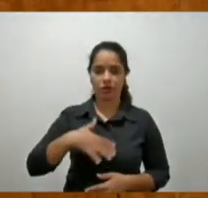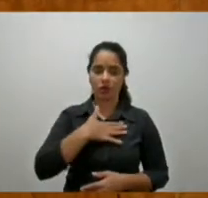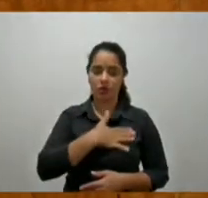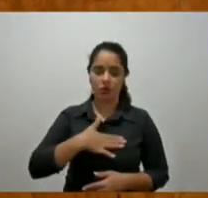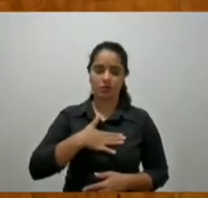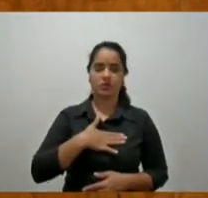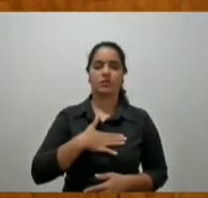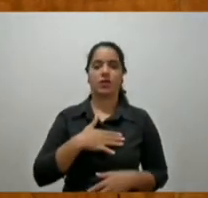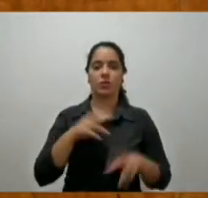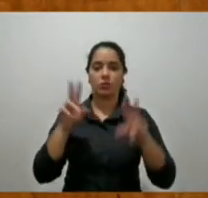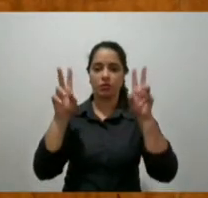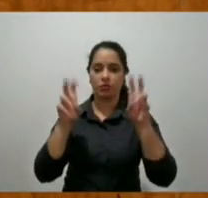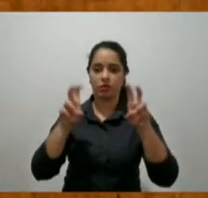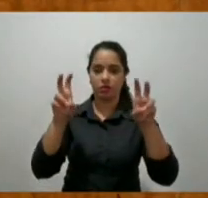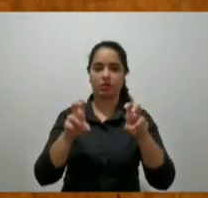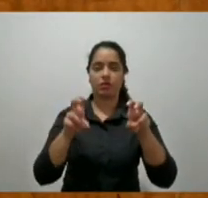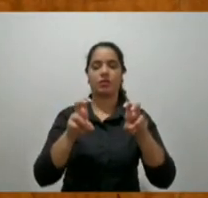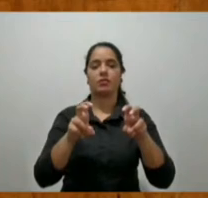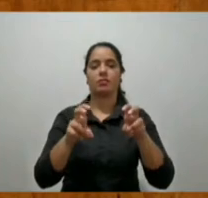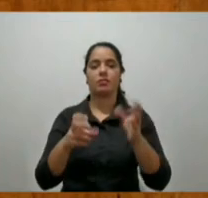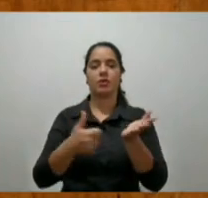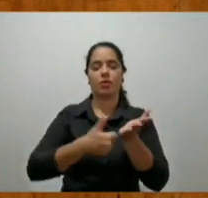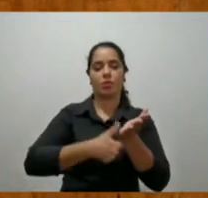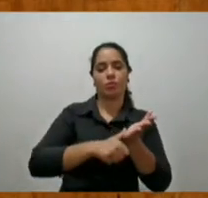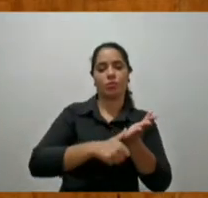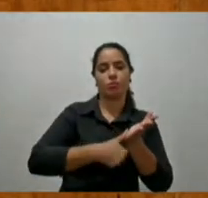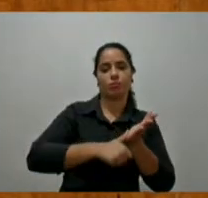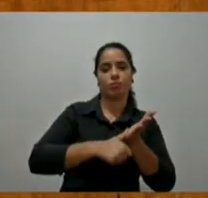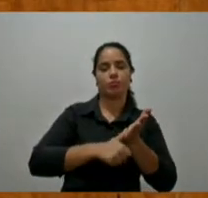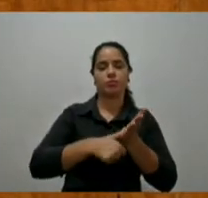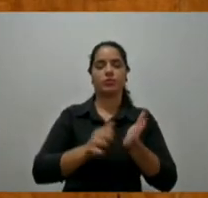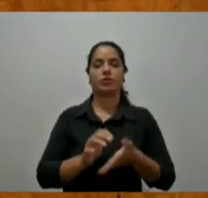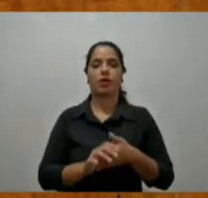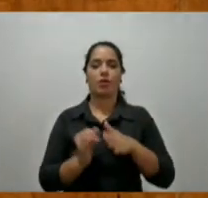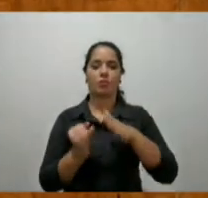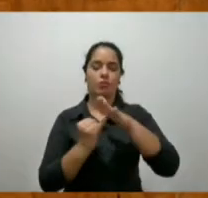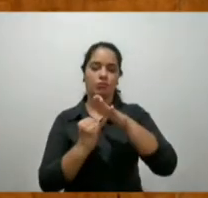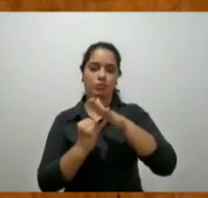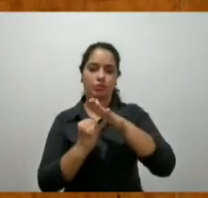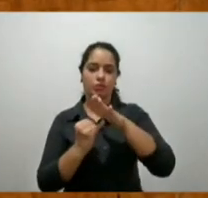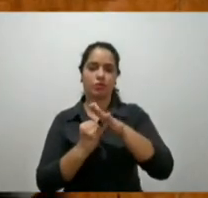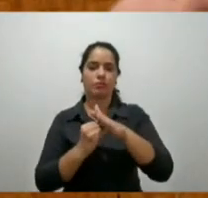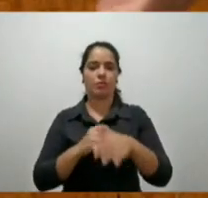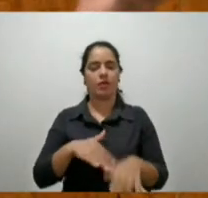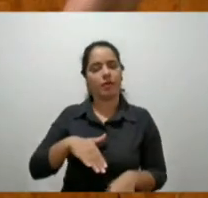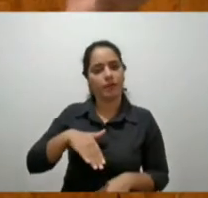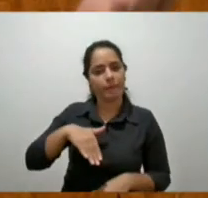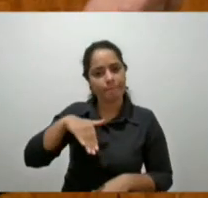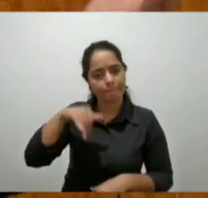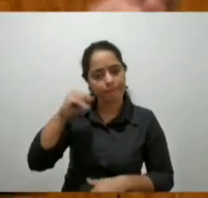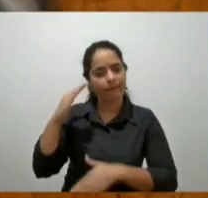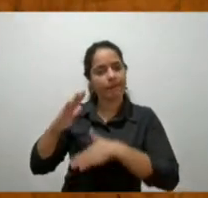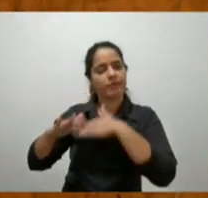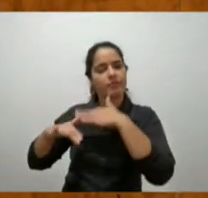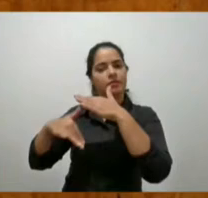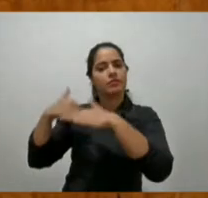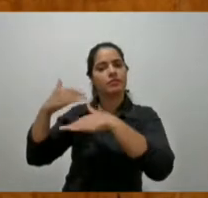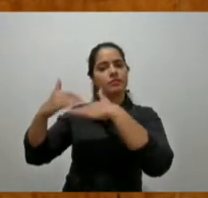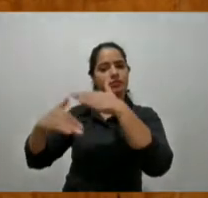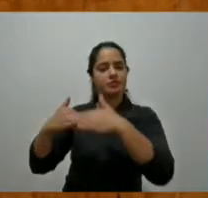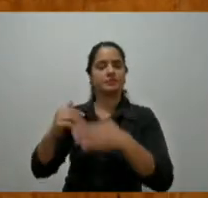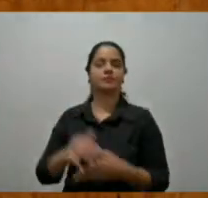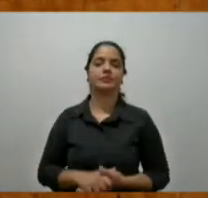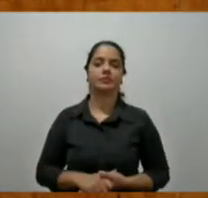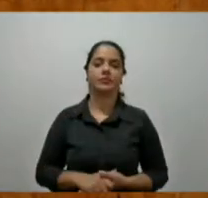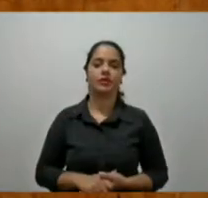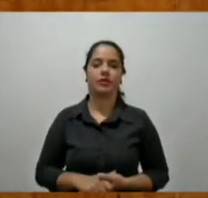se associar ao nosso instituto para buscarmos ainda melhores desenvolvimentos. E também convido você a continuar me acompanhando